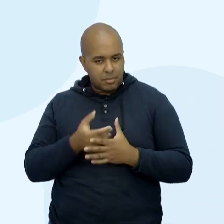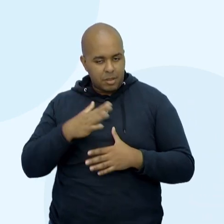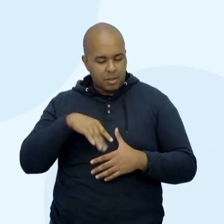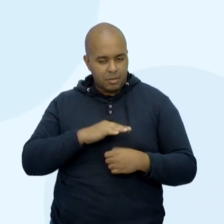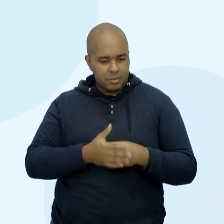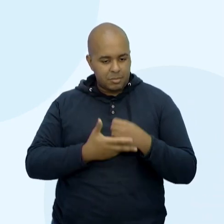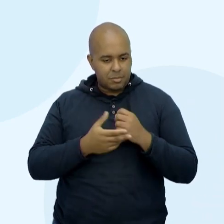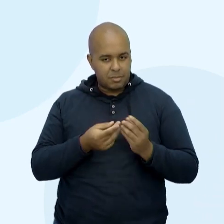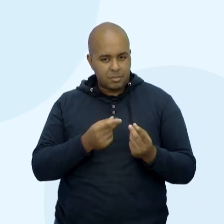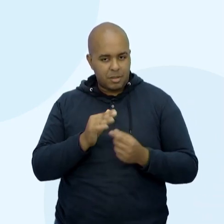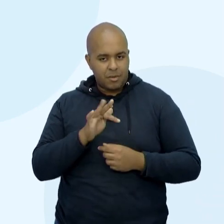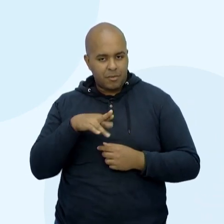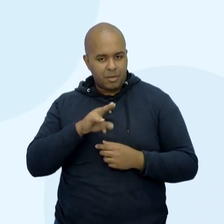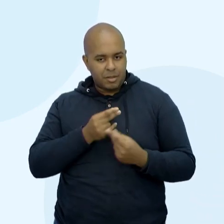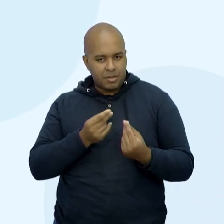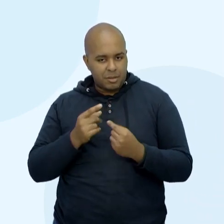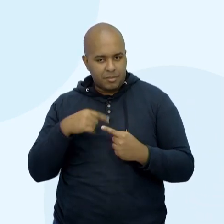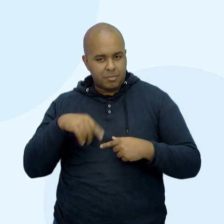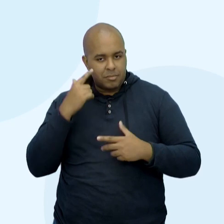de Financial